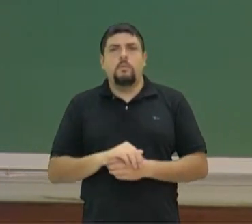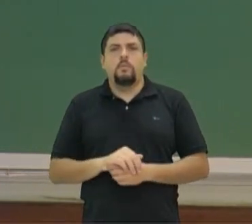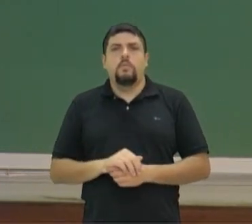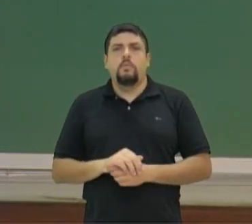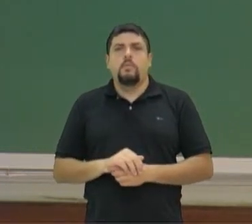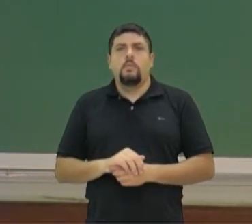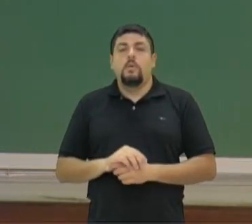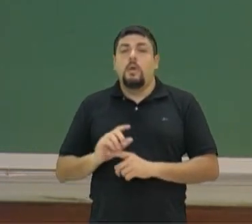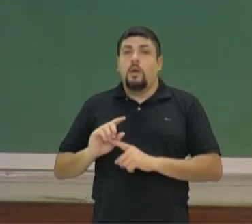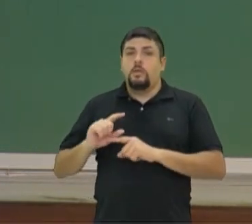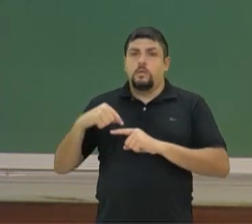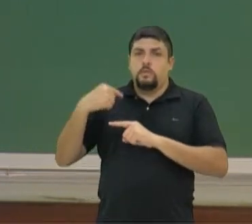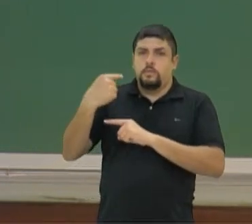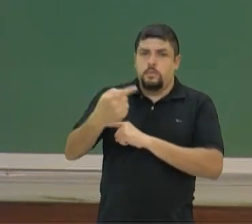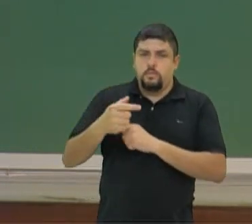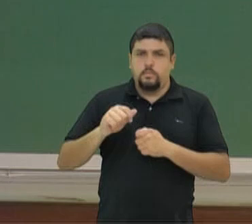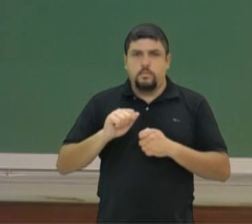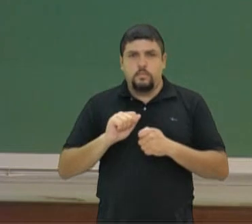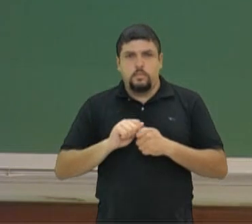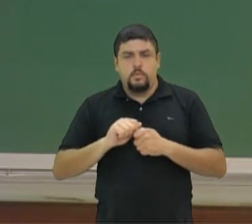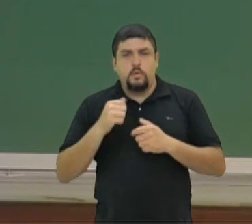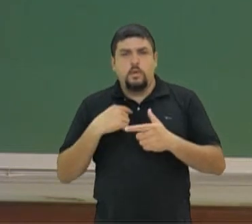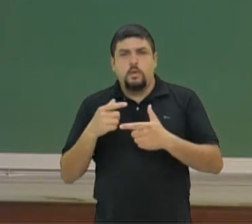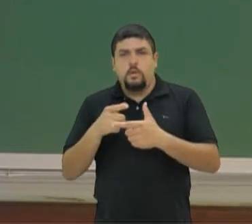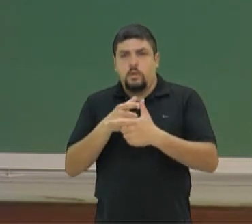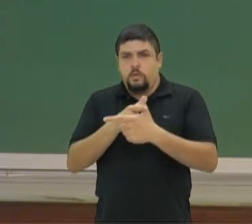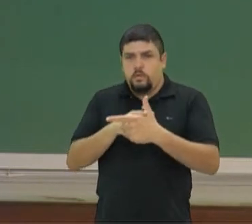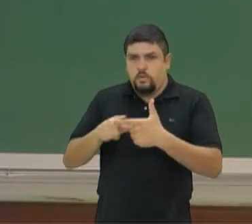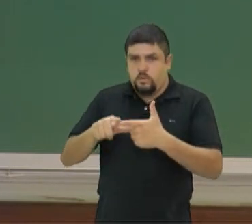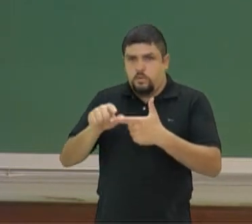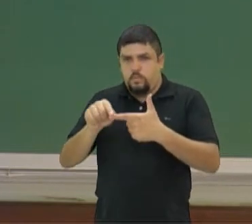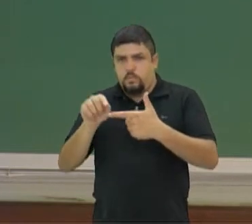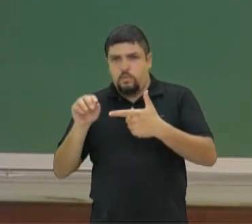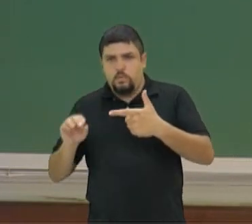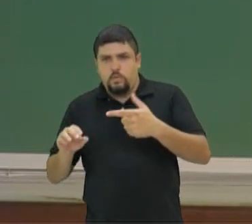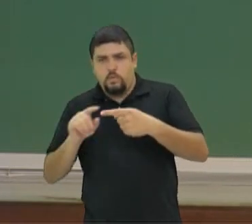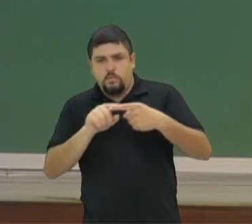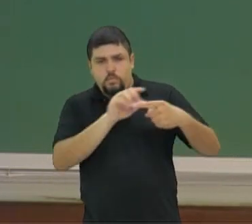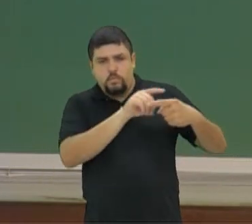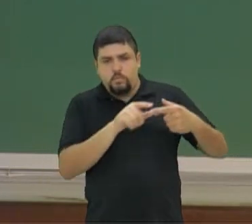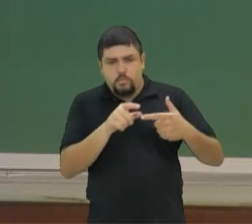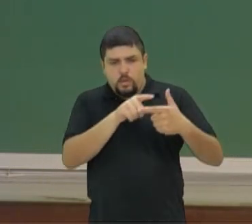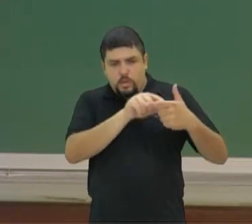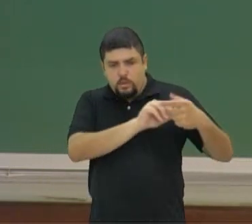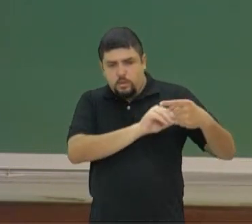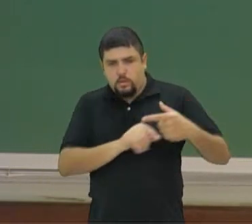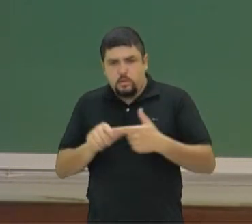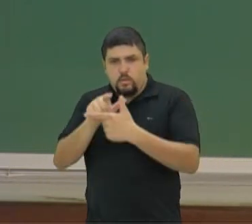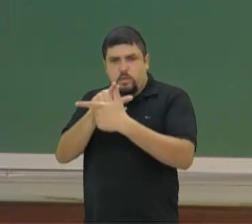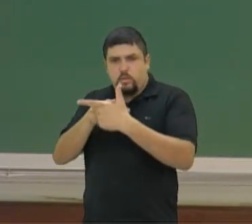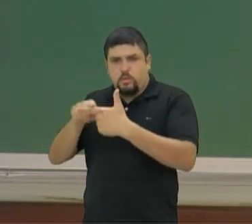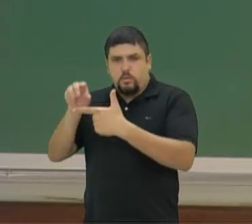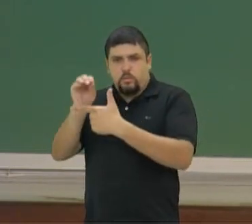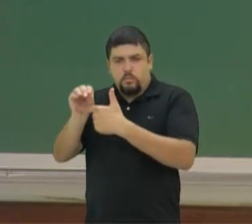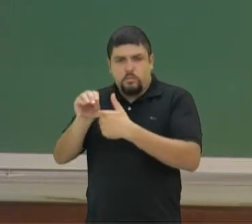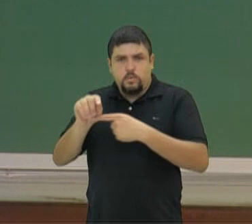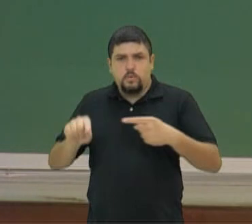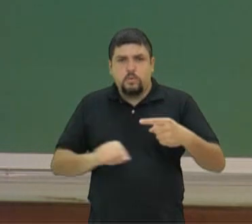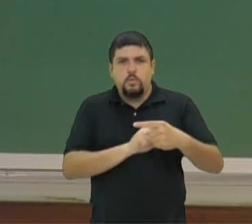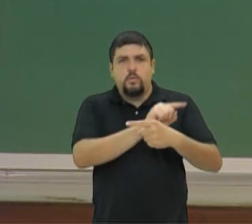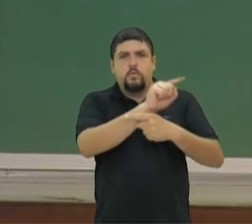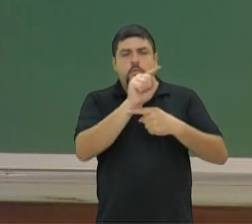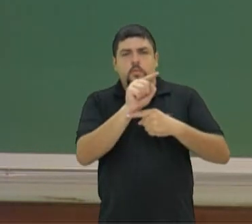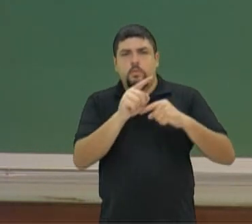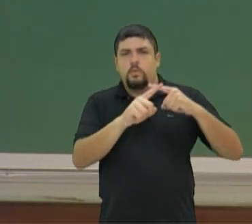disso, faz aquele processinho de divide pelo de baixo, multiplica pelo de cima, né? 12 dividido por 4, 3, vezes